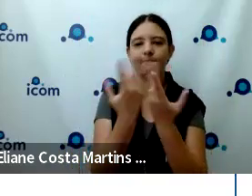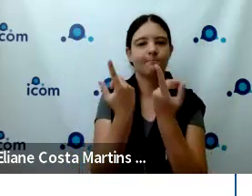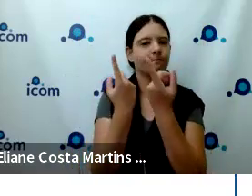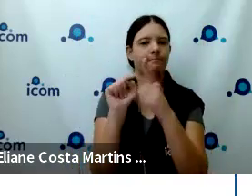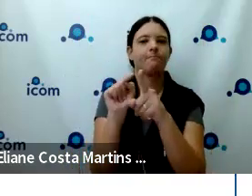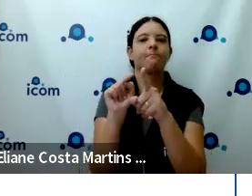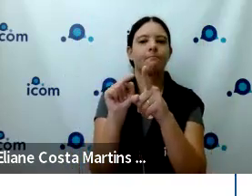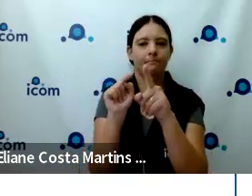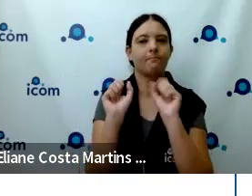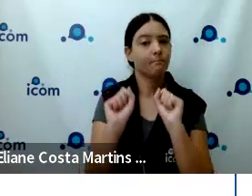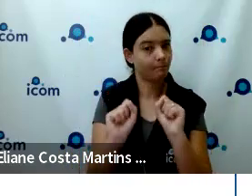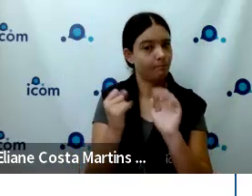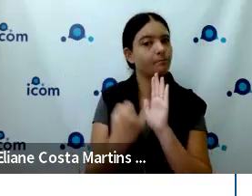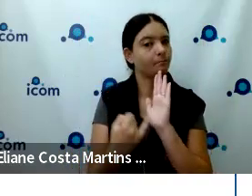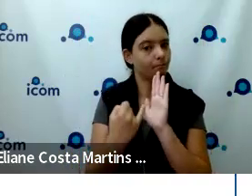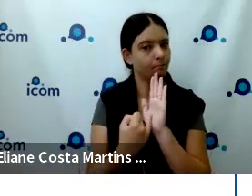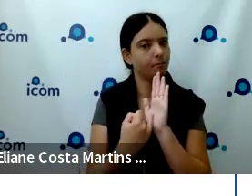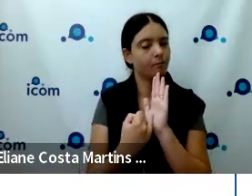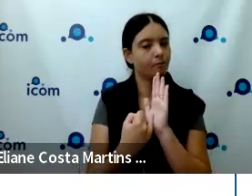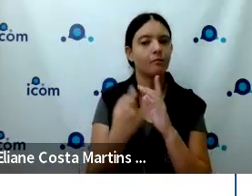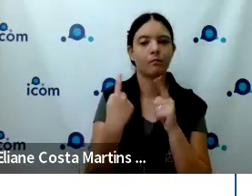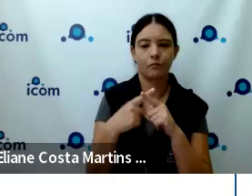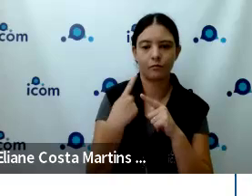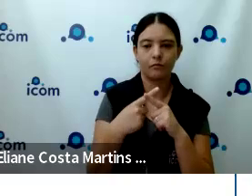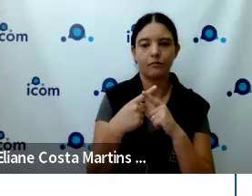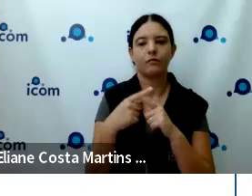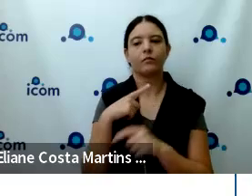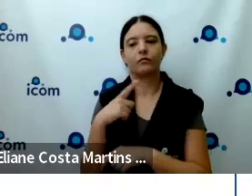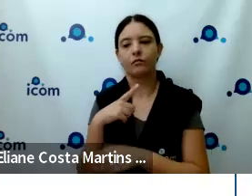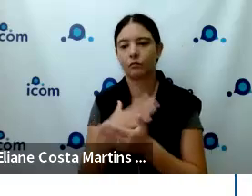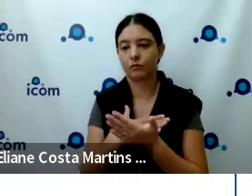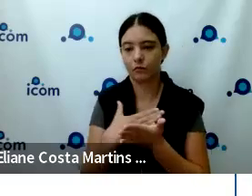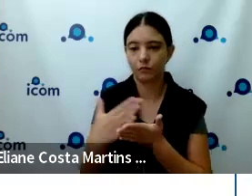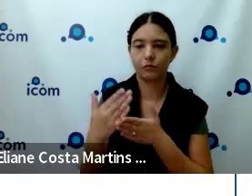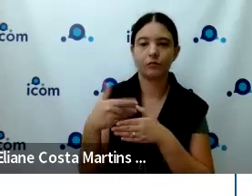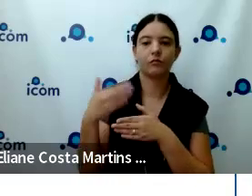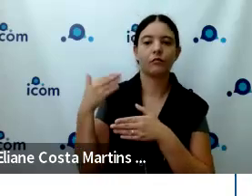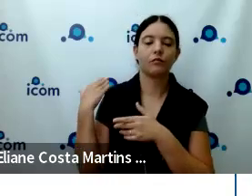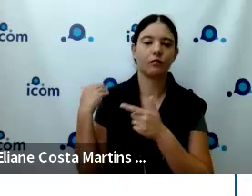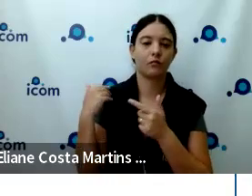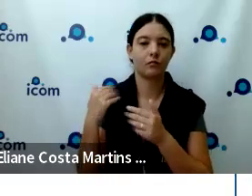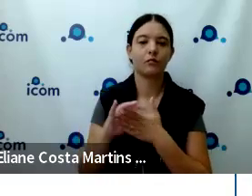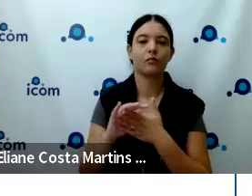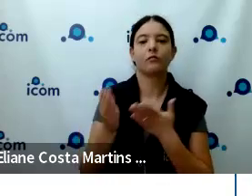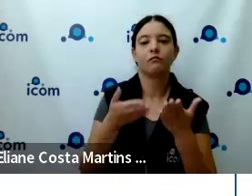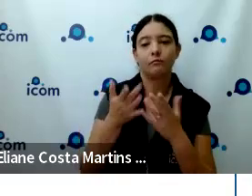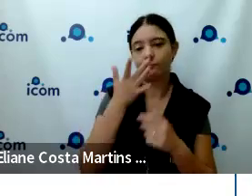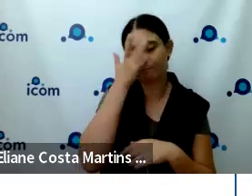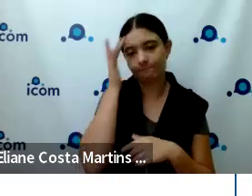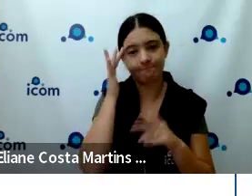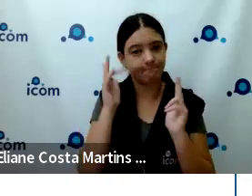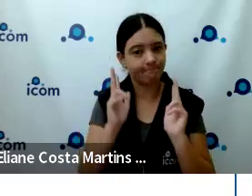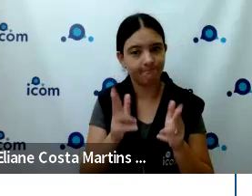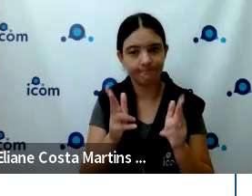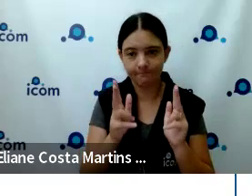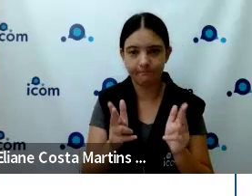imposto. Esta reclamação é inicialmente tratada pela mesma pessoa